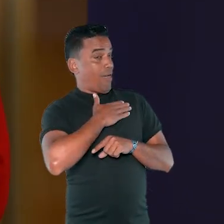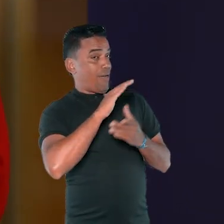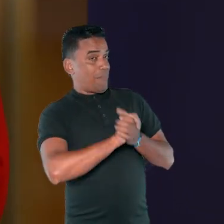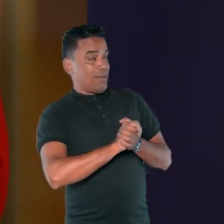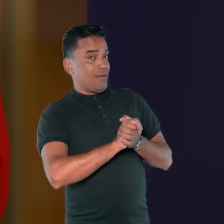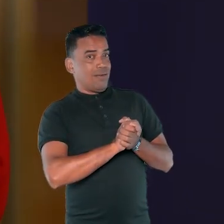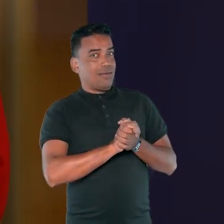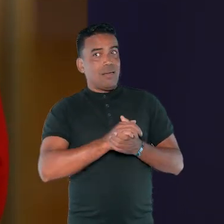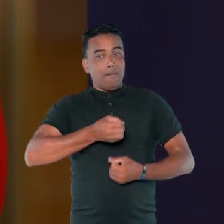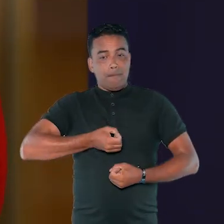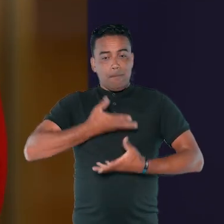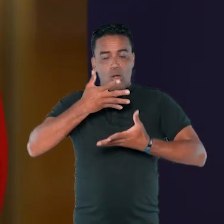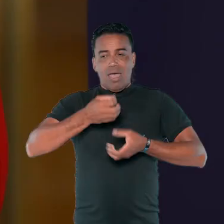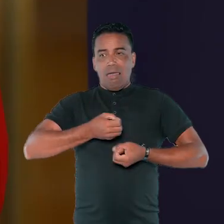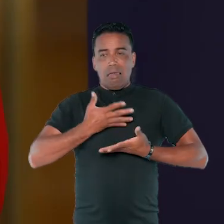etíope.